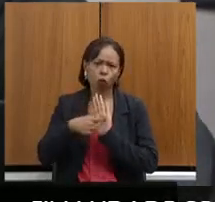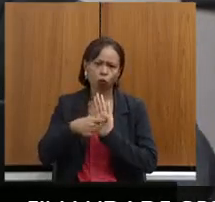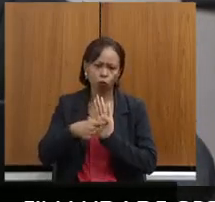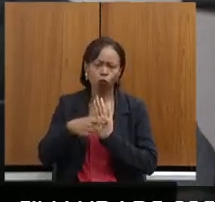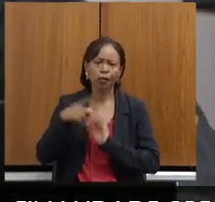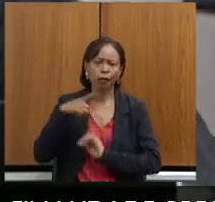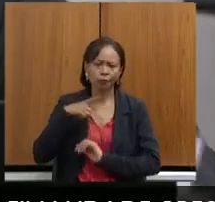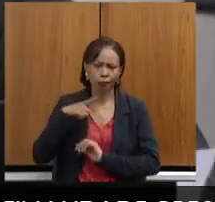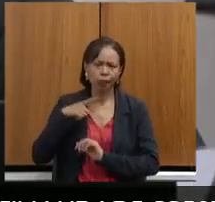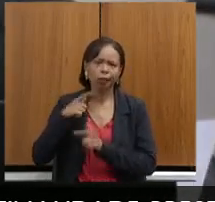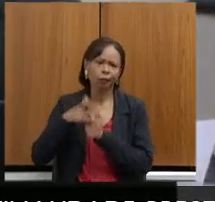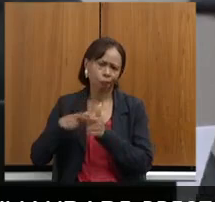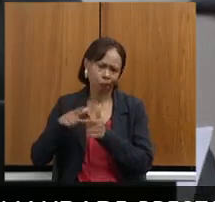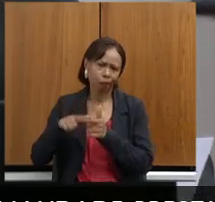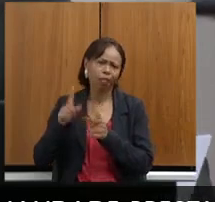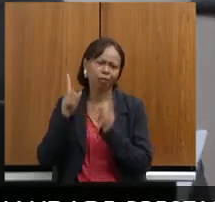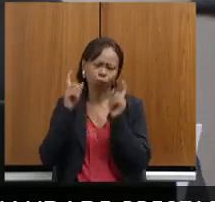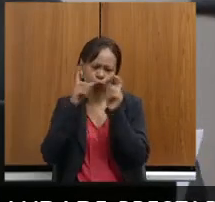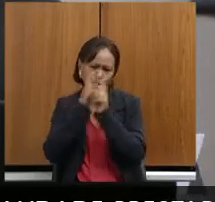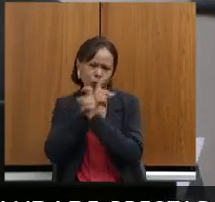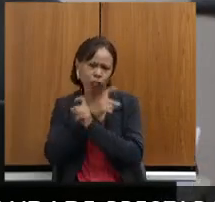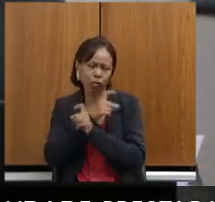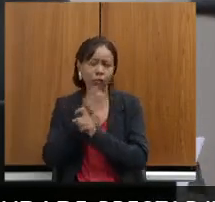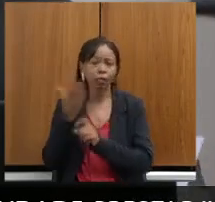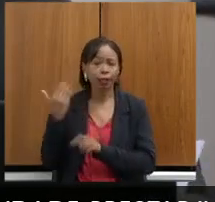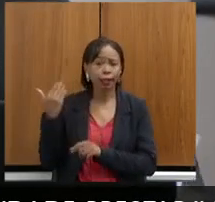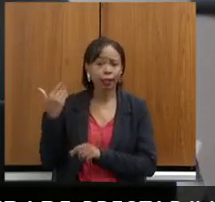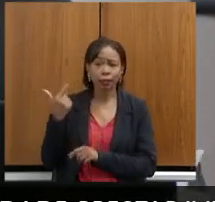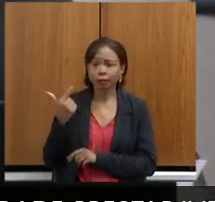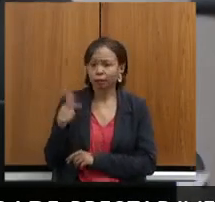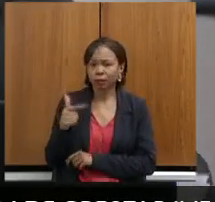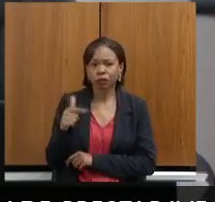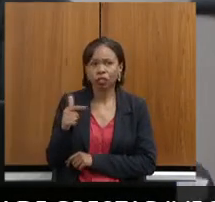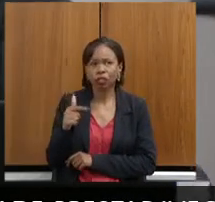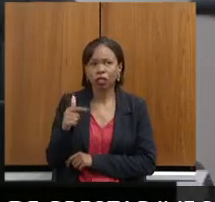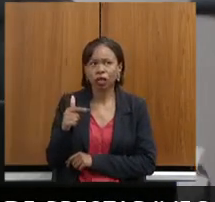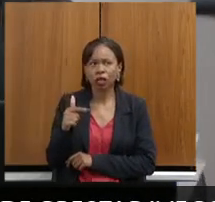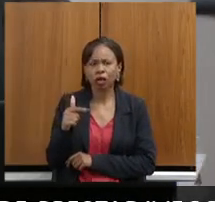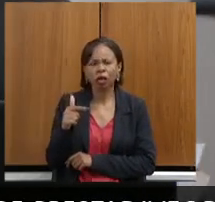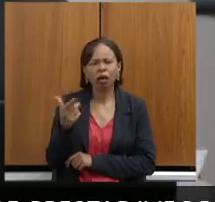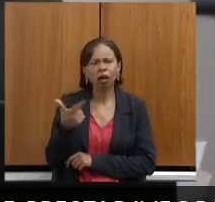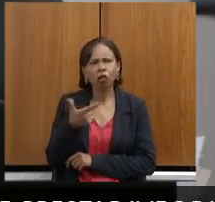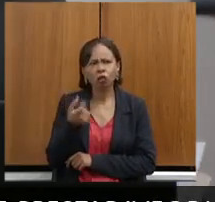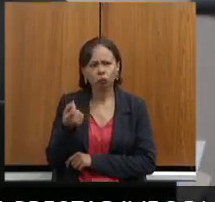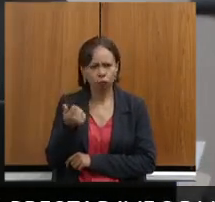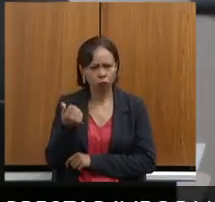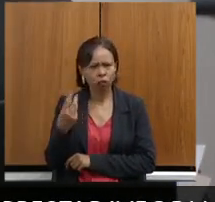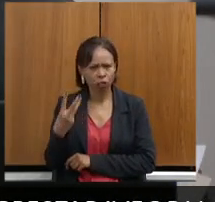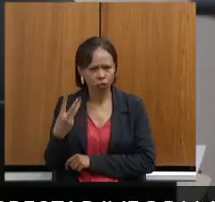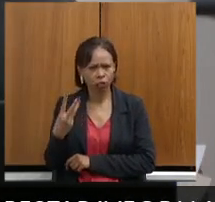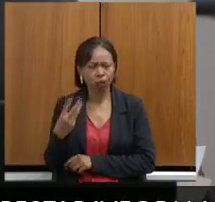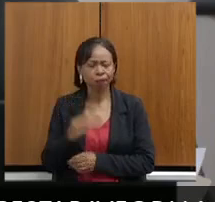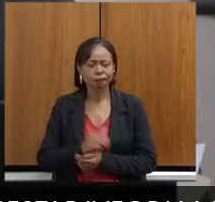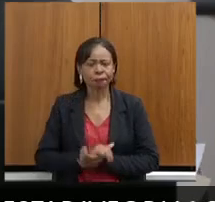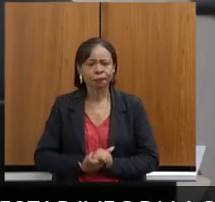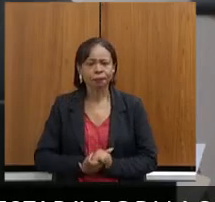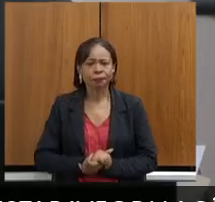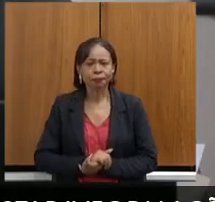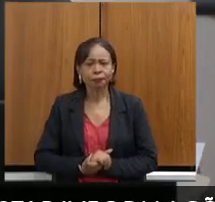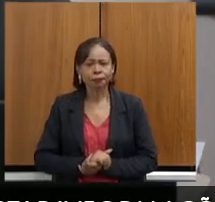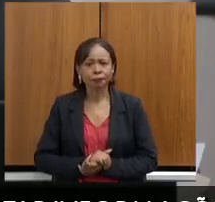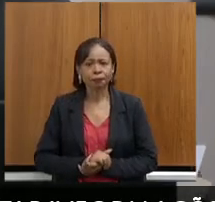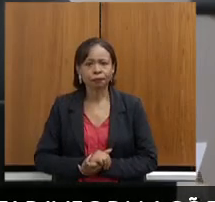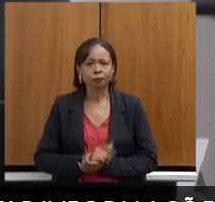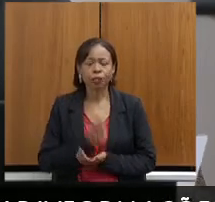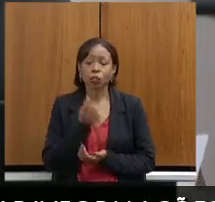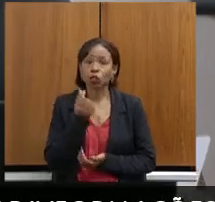as dificuldades e do tempo que não havia me parece que o curso de 2013 os